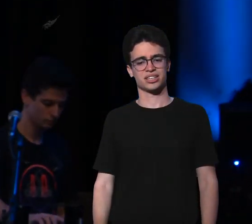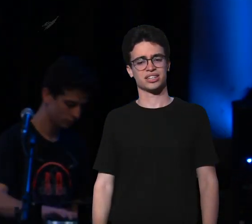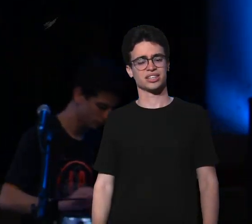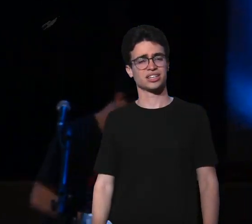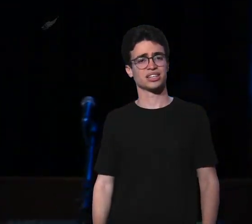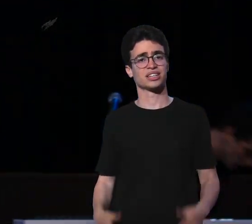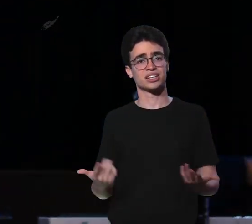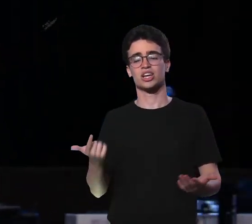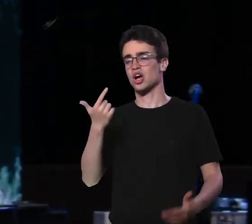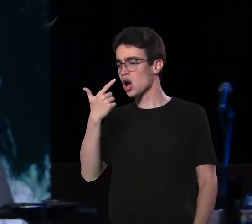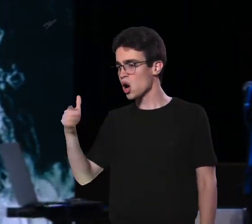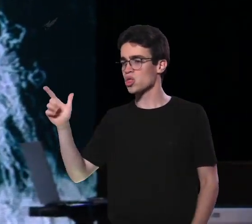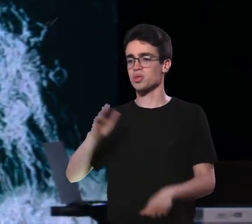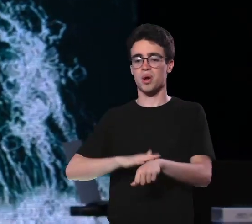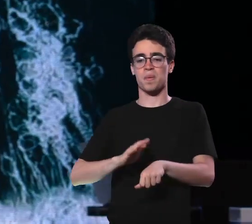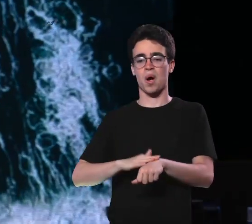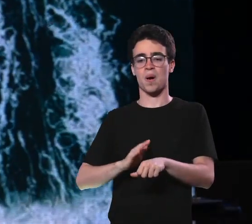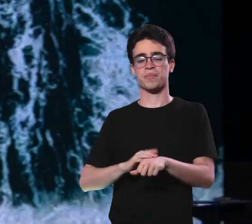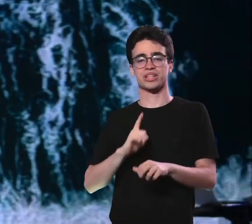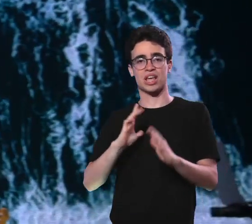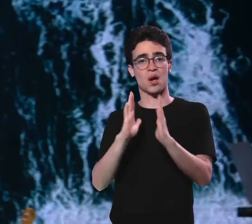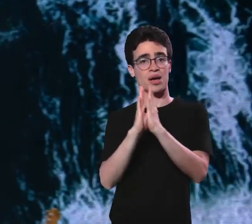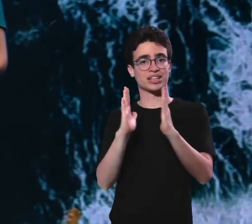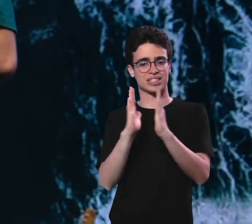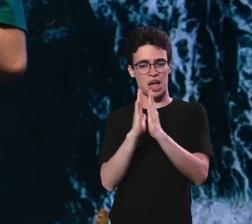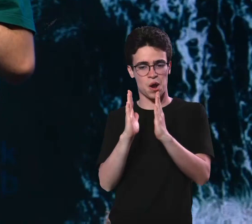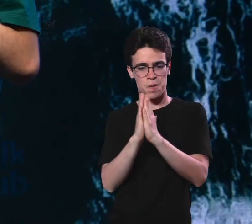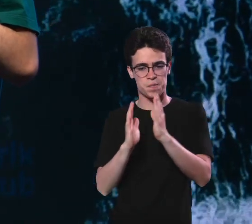A gente fez outro momento de oração.